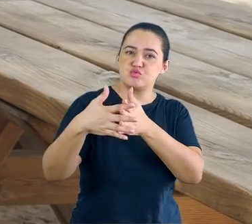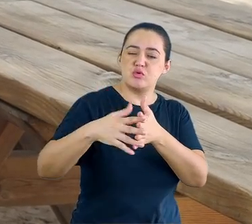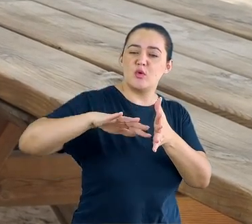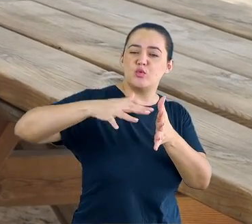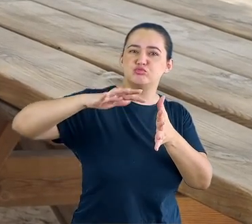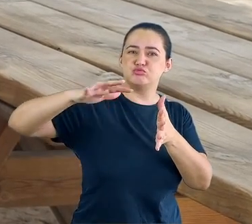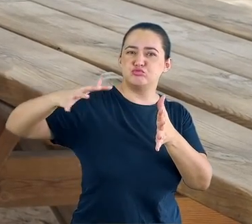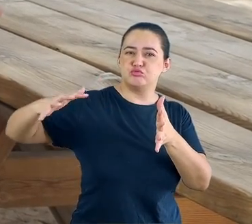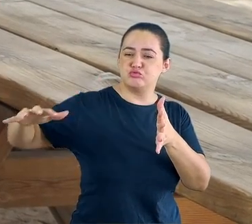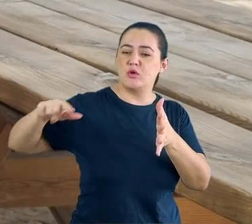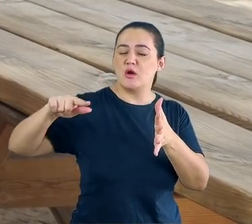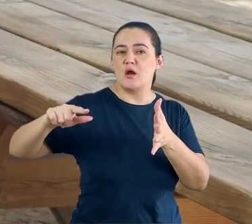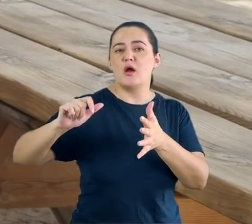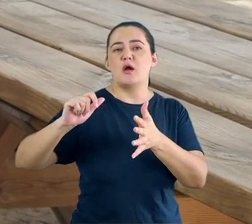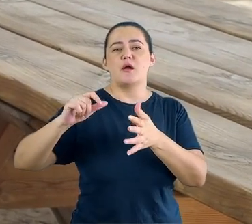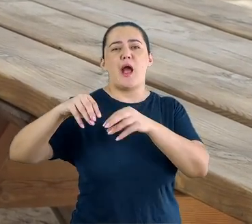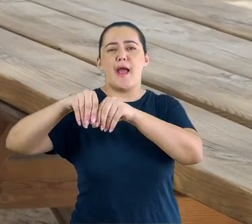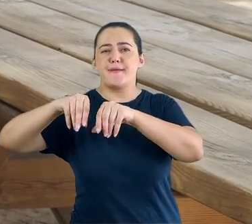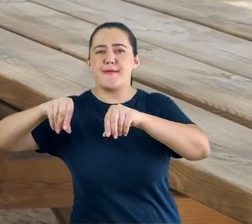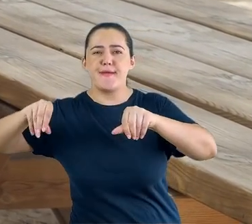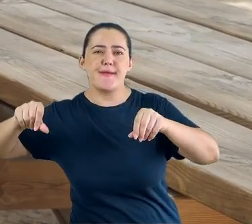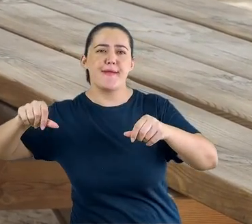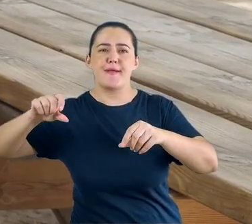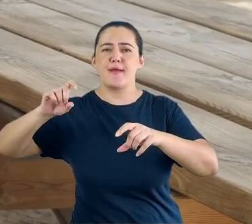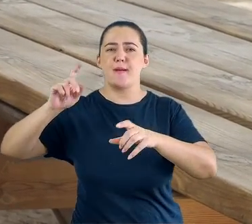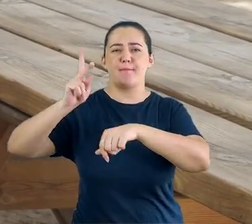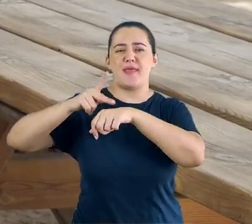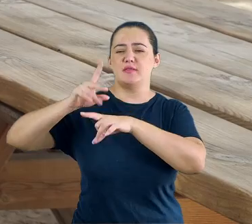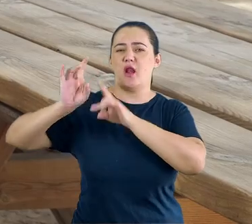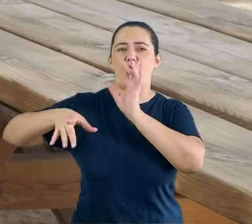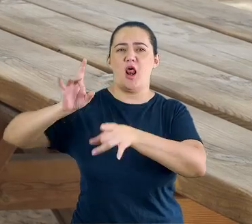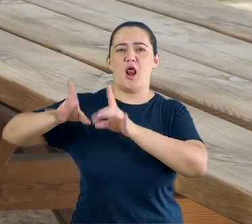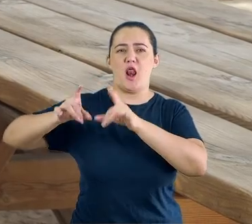Monte Templo ou do Domo da Rocha. Dezenas, na verdade